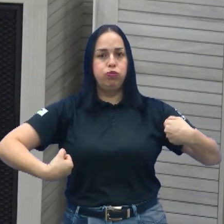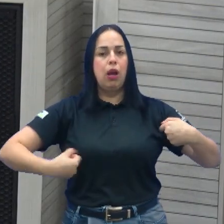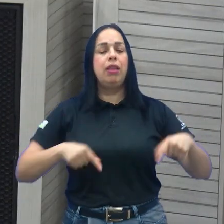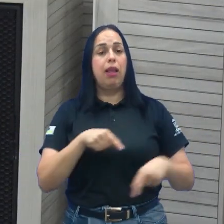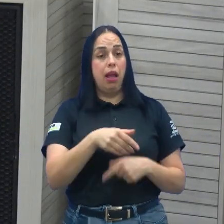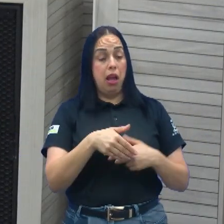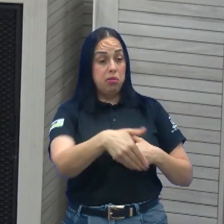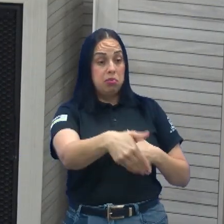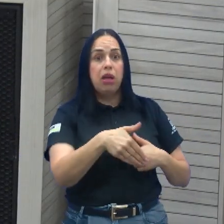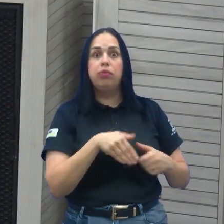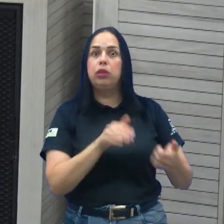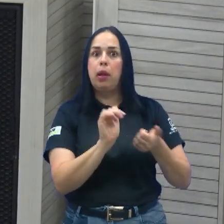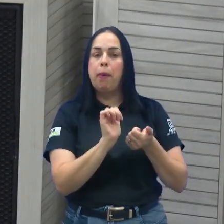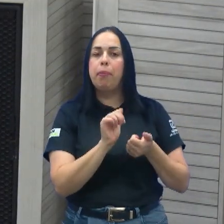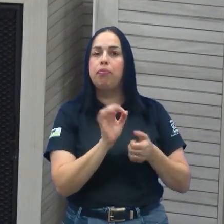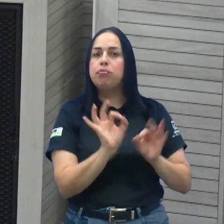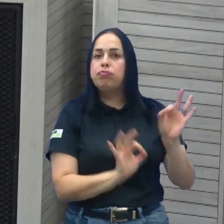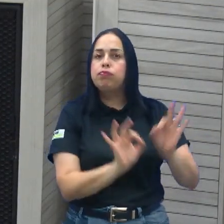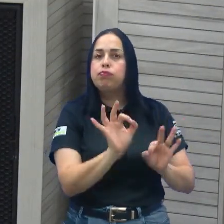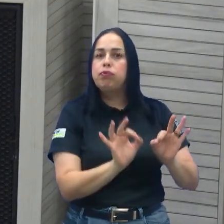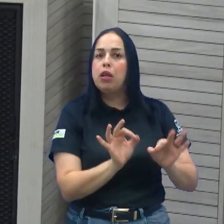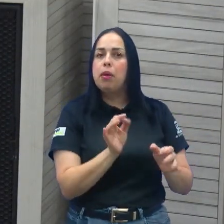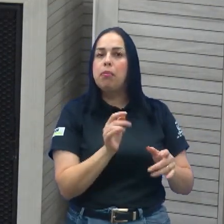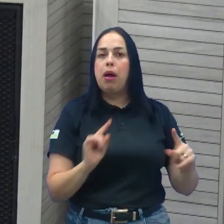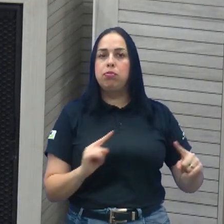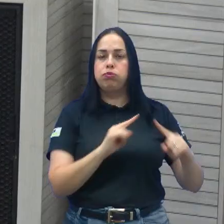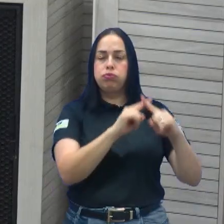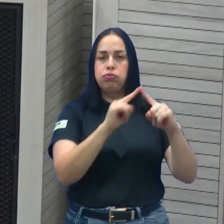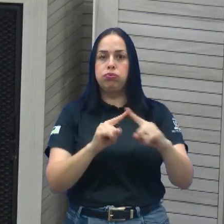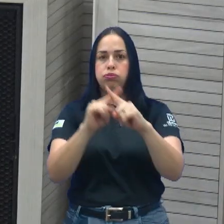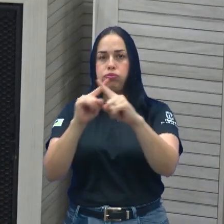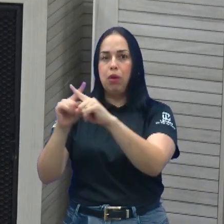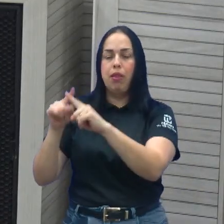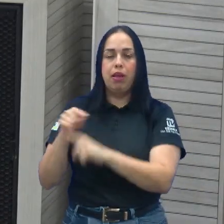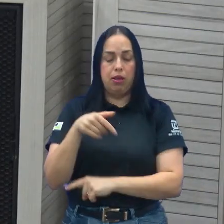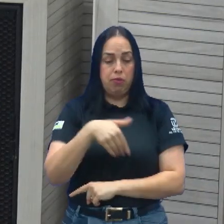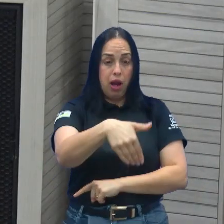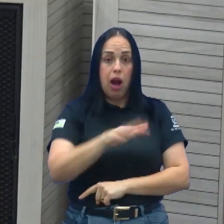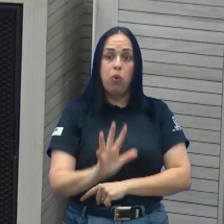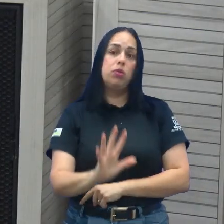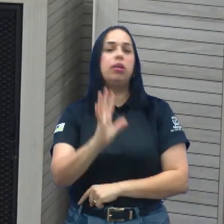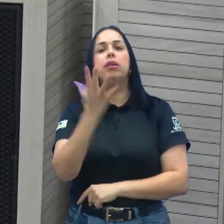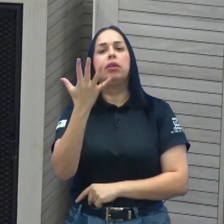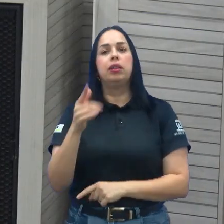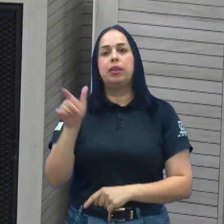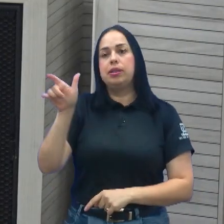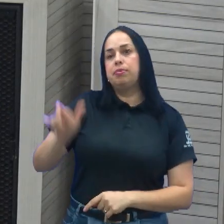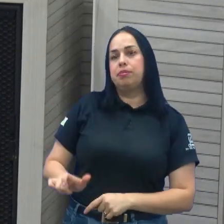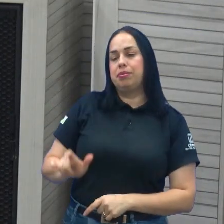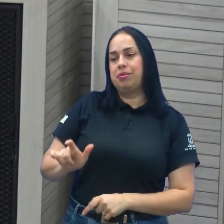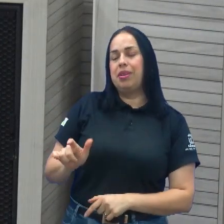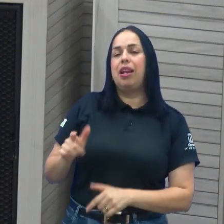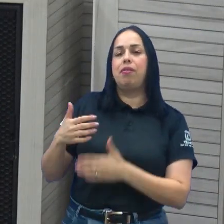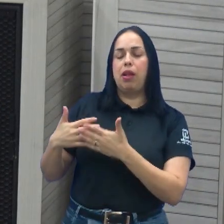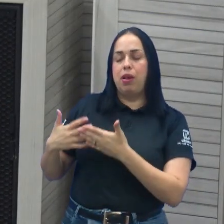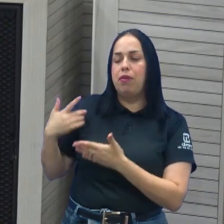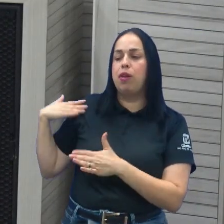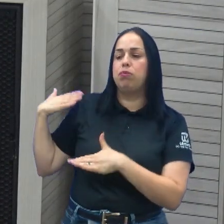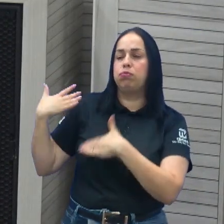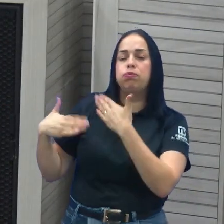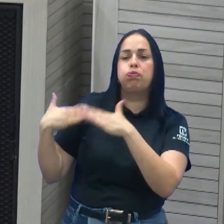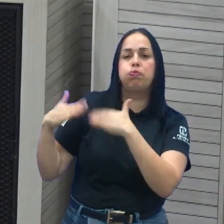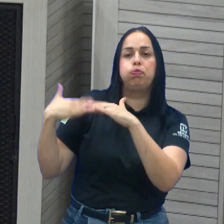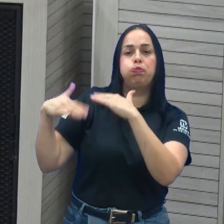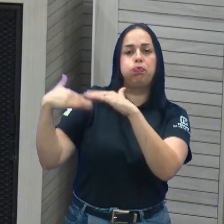preparando para várias competições, né? O Olímpia, que vai ter agora. E o Wanderson vem trabalhando, vem crescendo, vem se